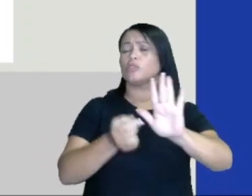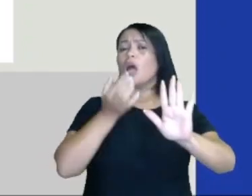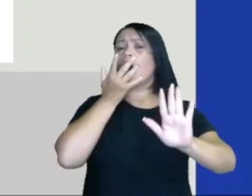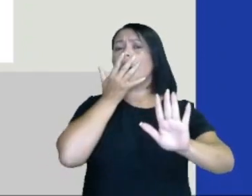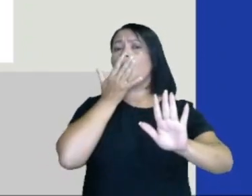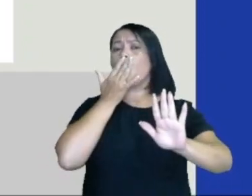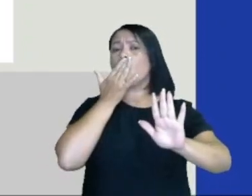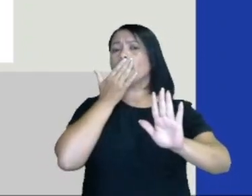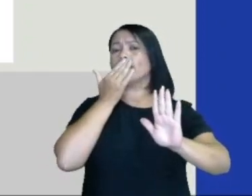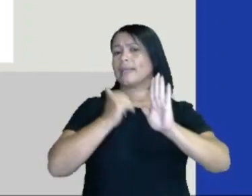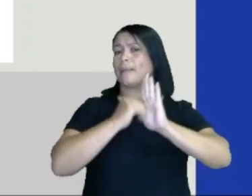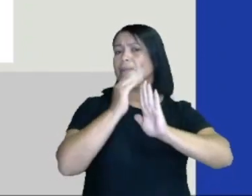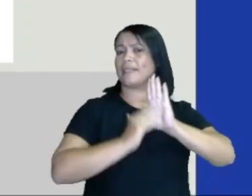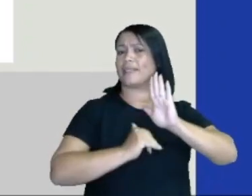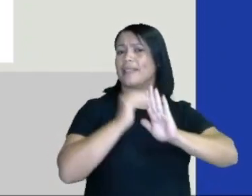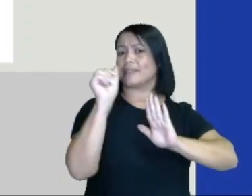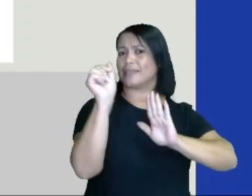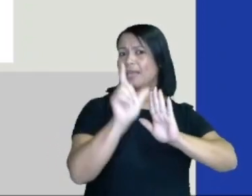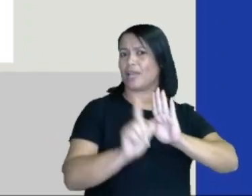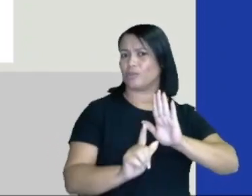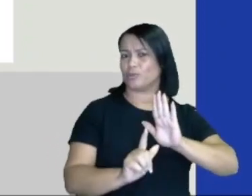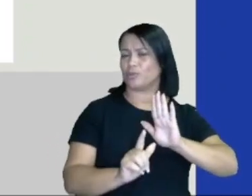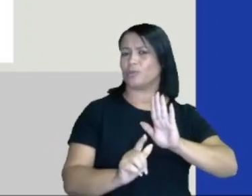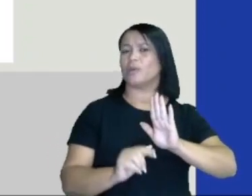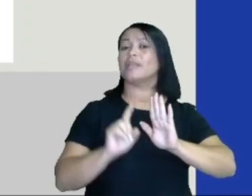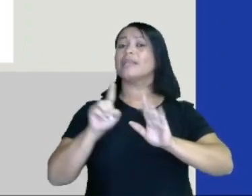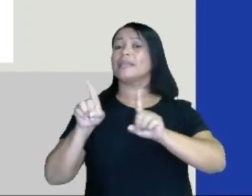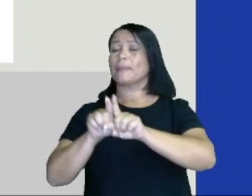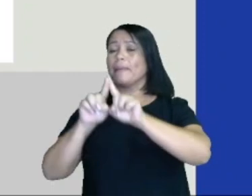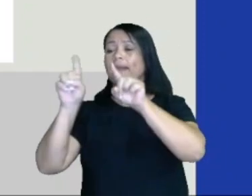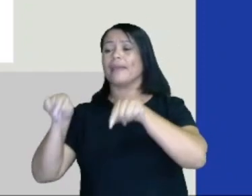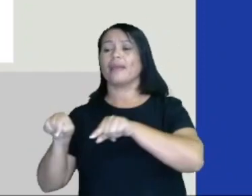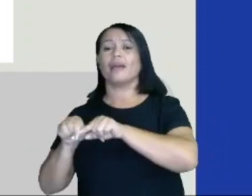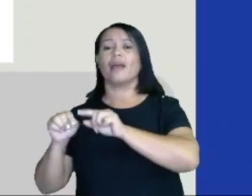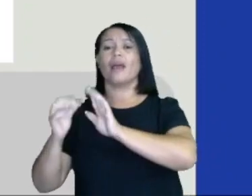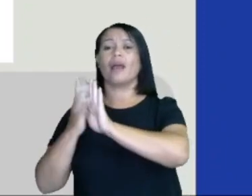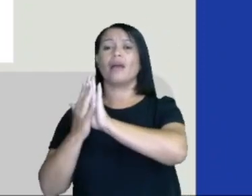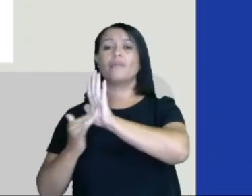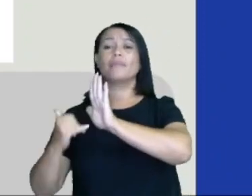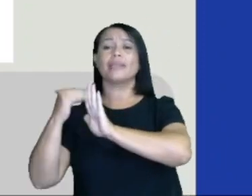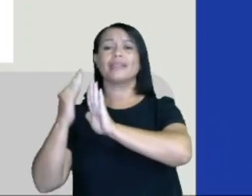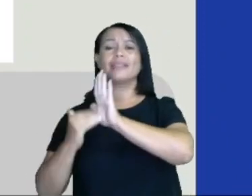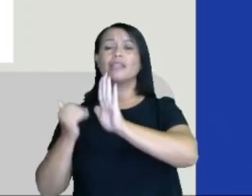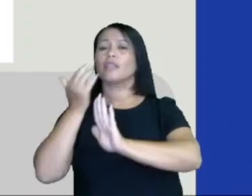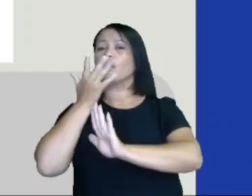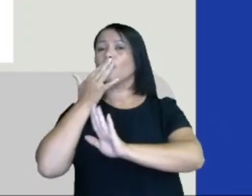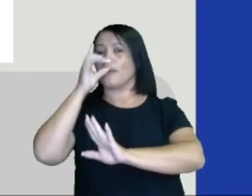azul e a figura colorida amarela?